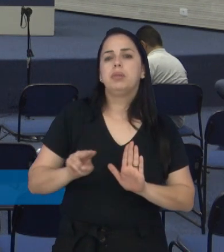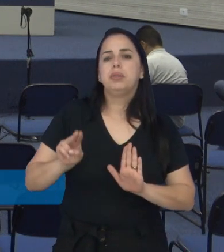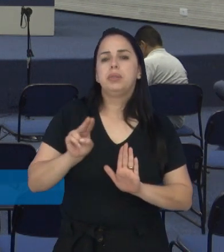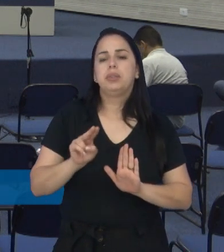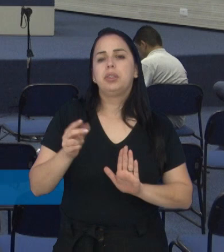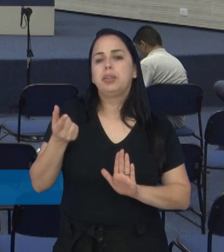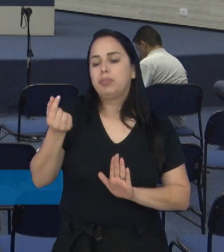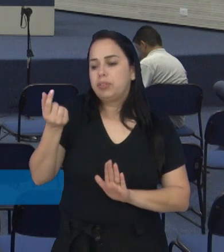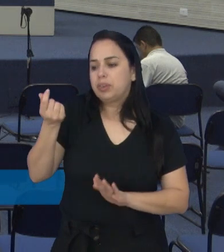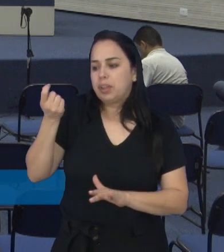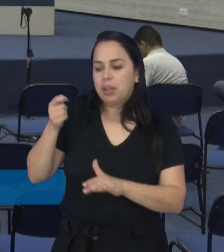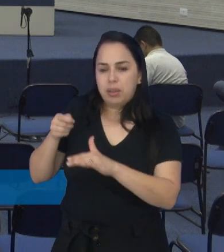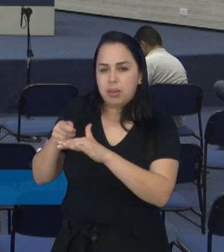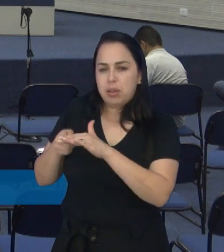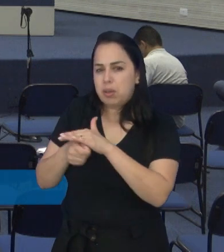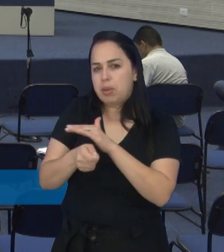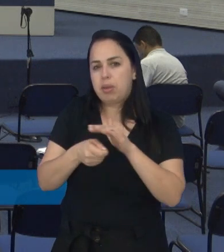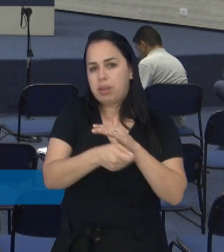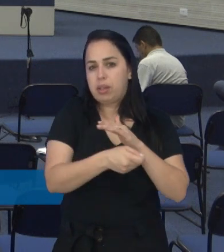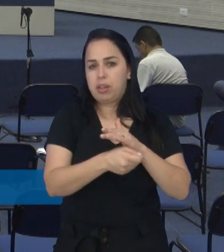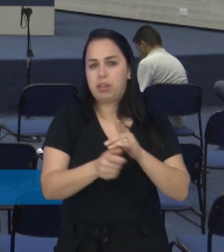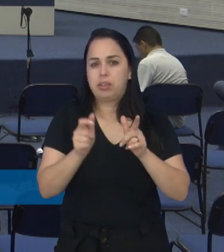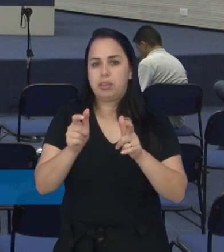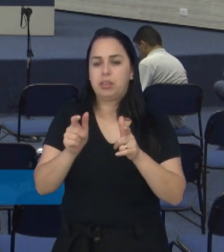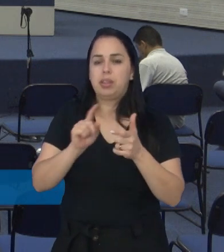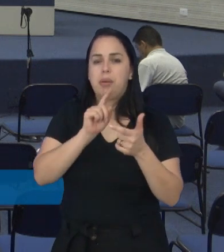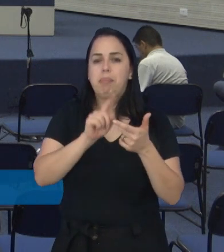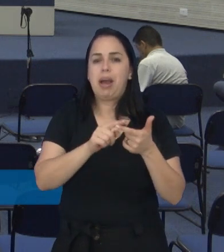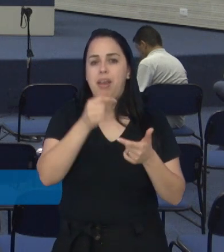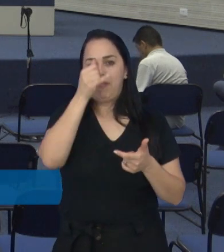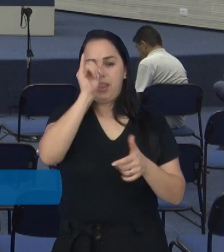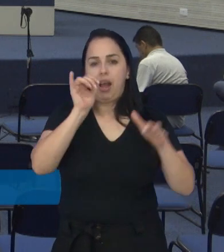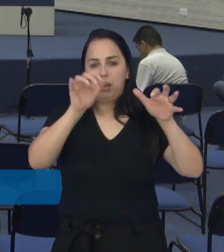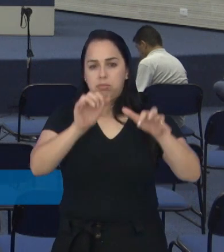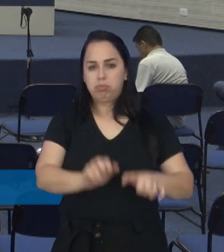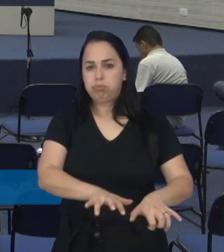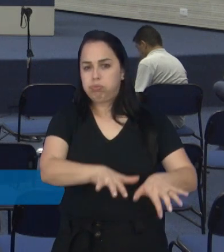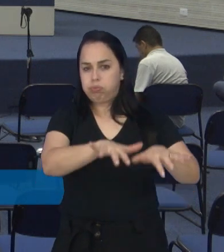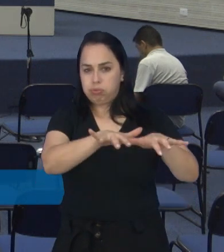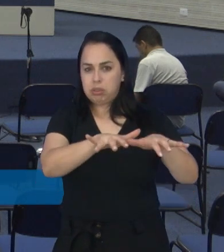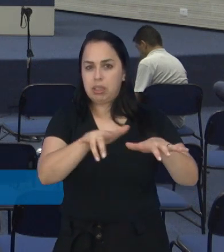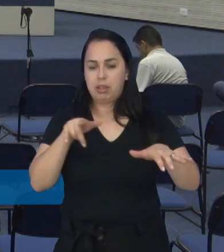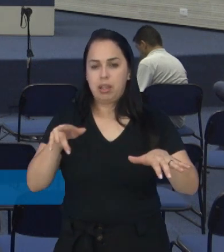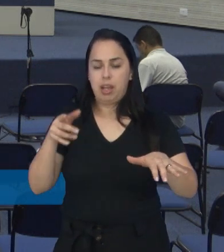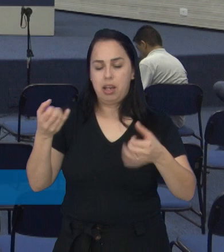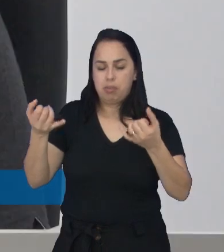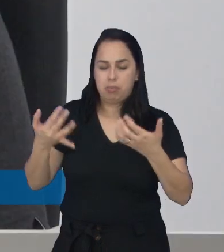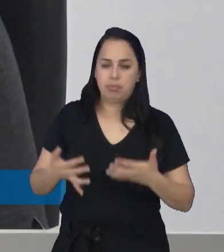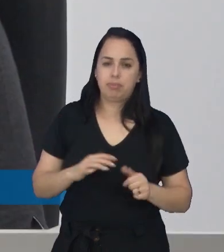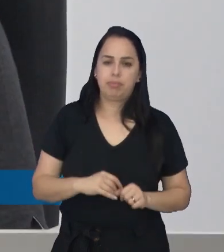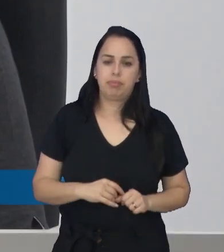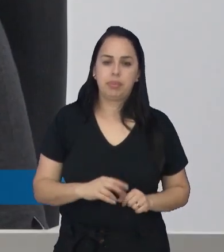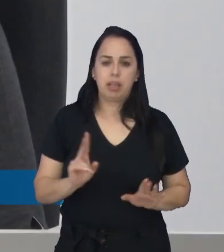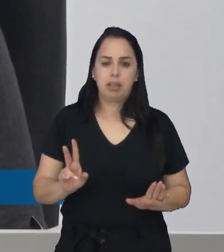dos recursos do Fundo Municipal para combate a enchente e outras sugestões que o vereador trouxe né então lembrando Como já